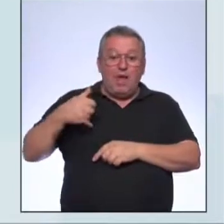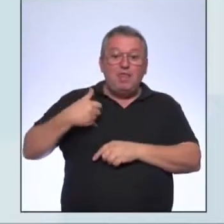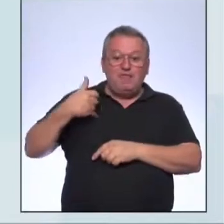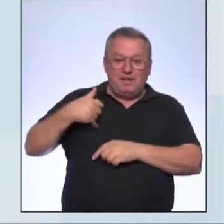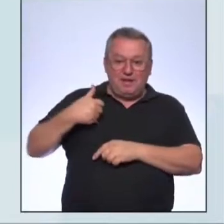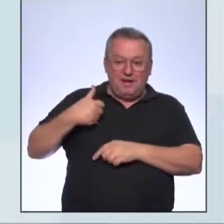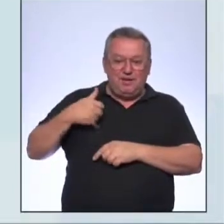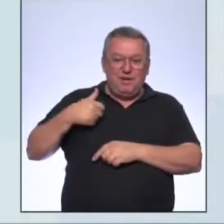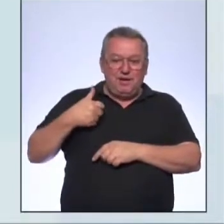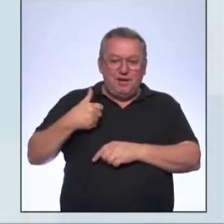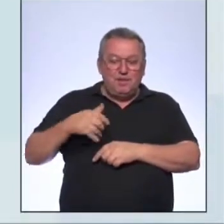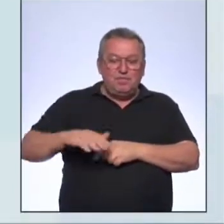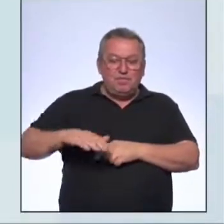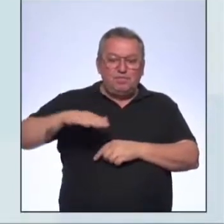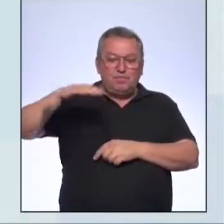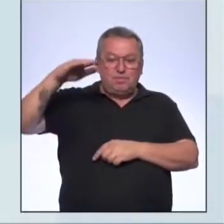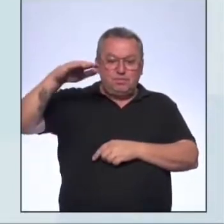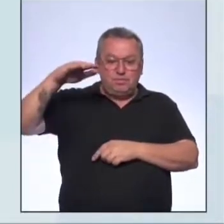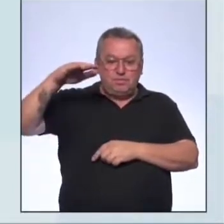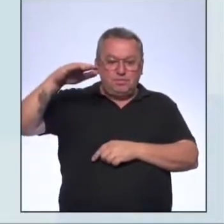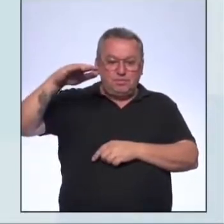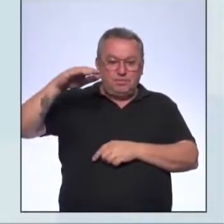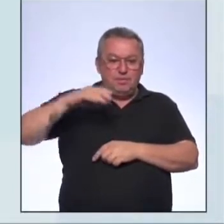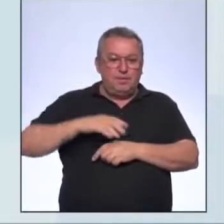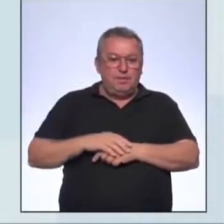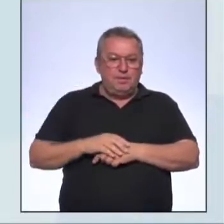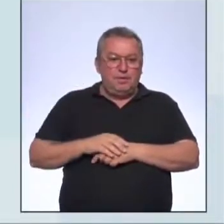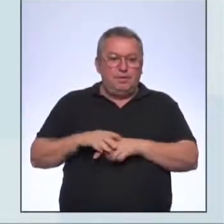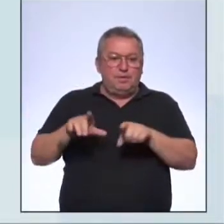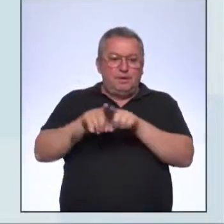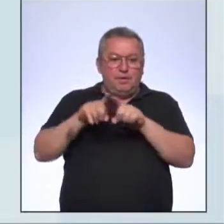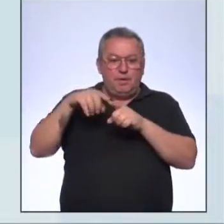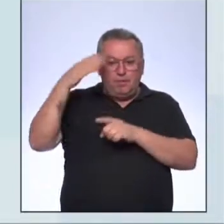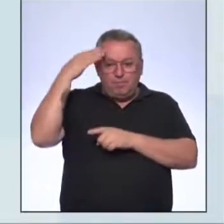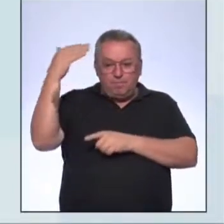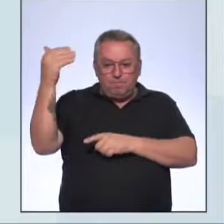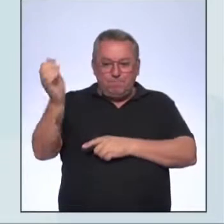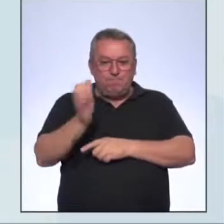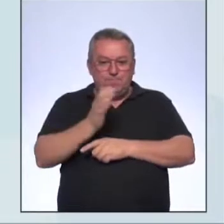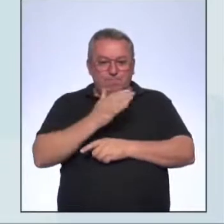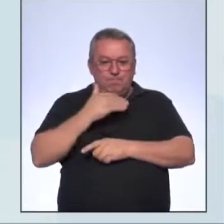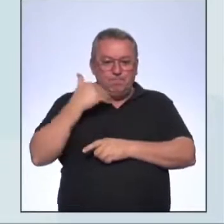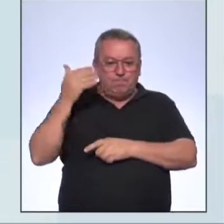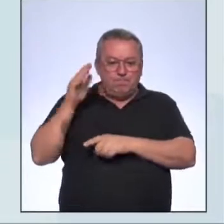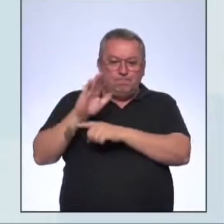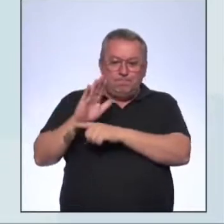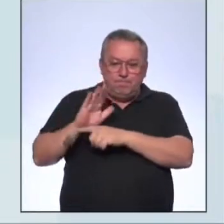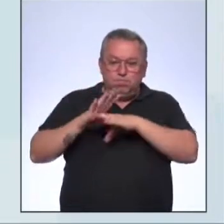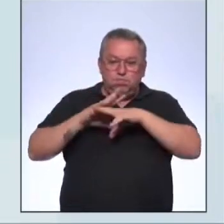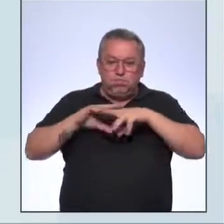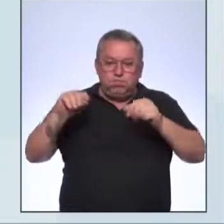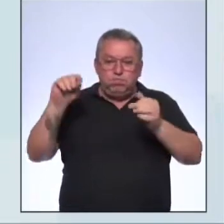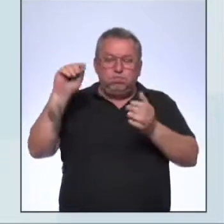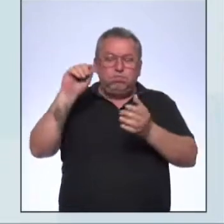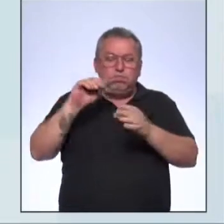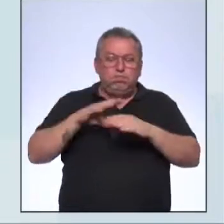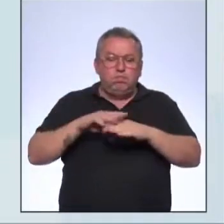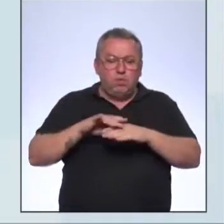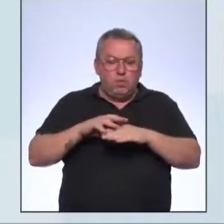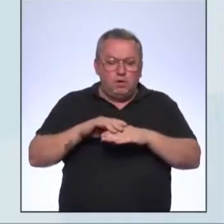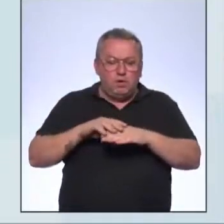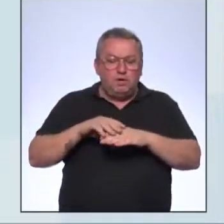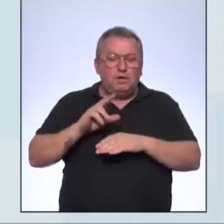tá? São as passagens dos ciclos de vida. Homenagear os mortos, ajudar a curar doenças,